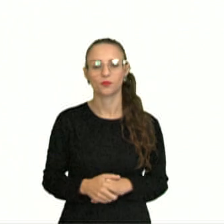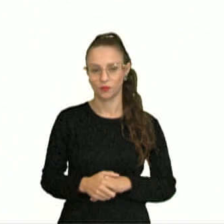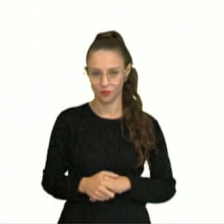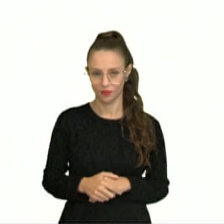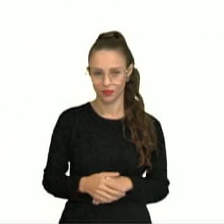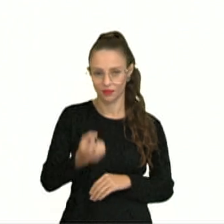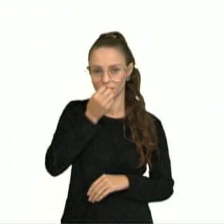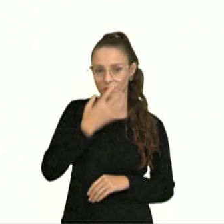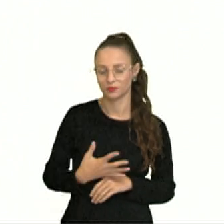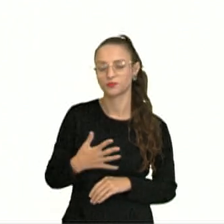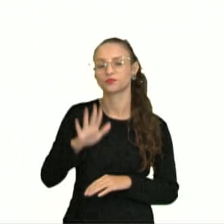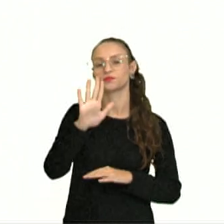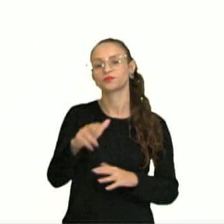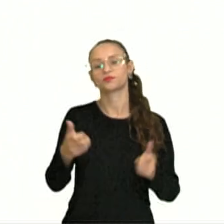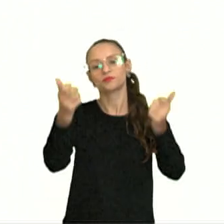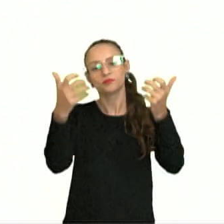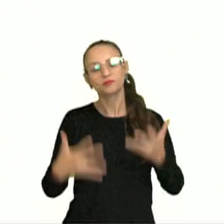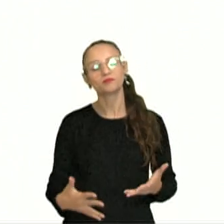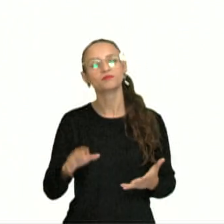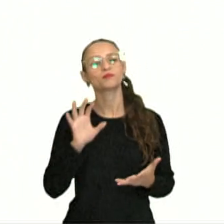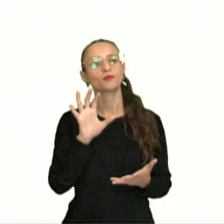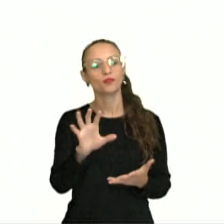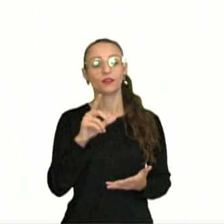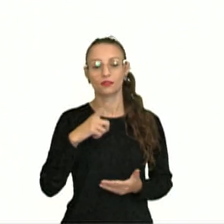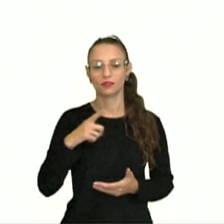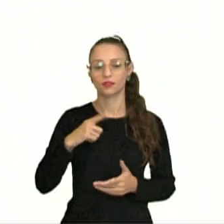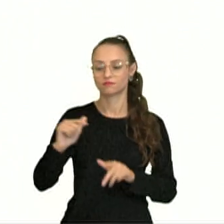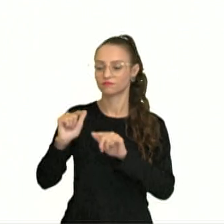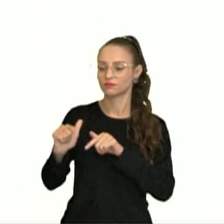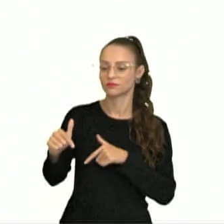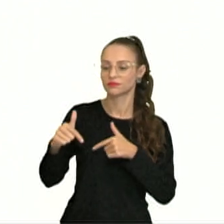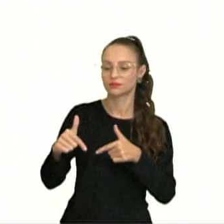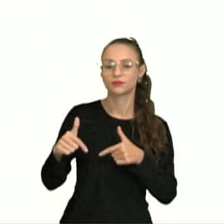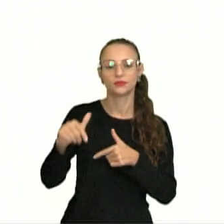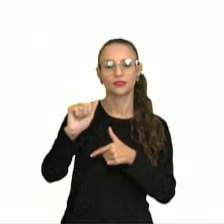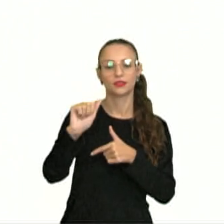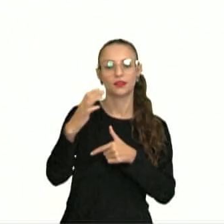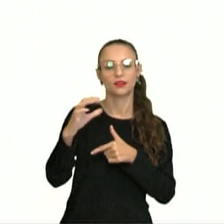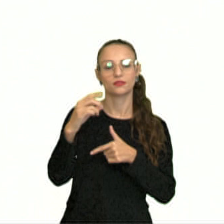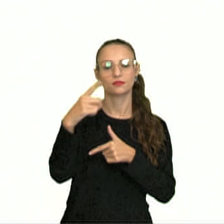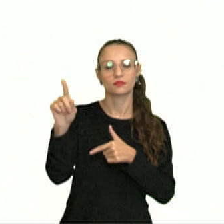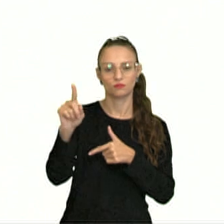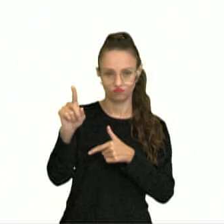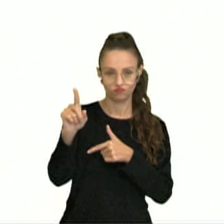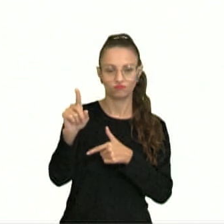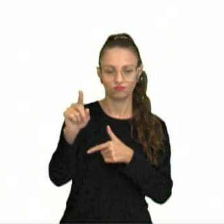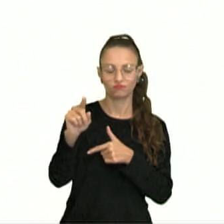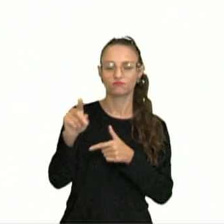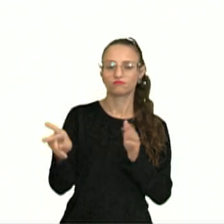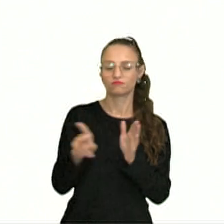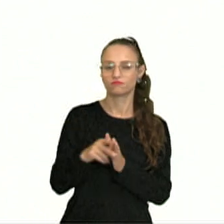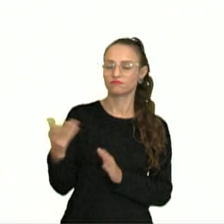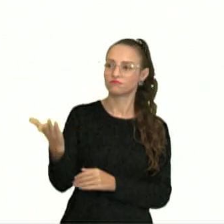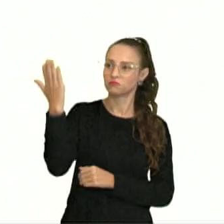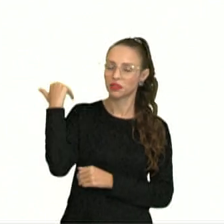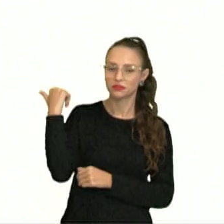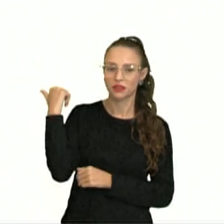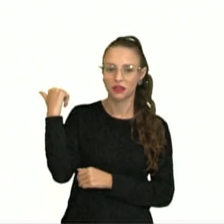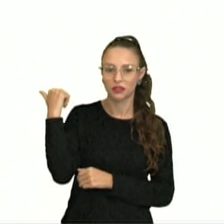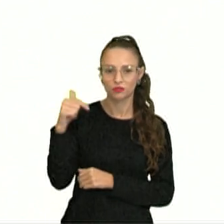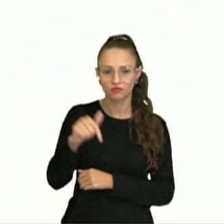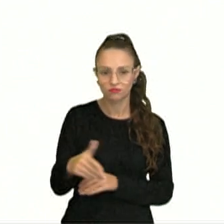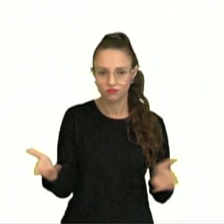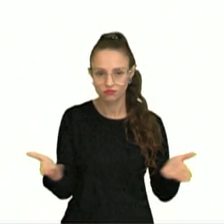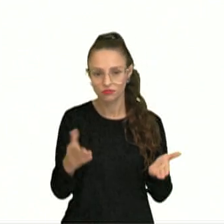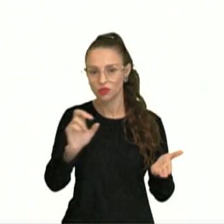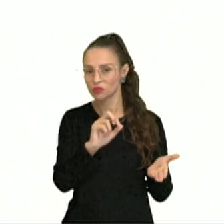Bom, nós dizemos assim, quando tem uma ação, né, praticada ou no passado, ou no presente, ou no